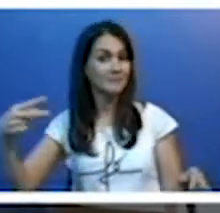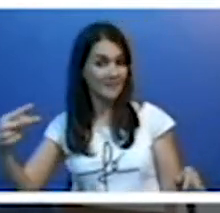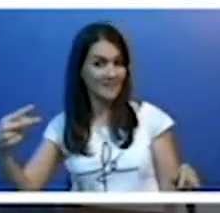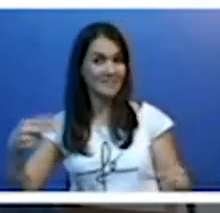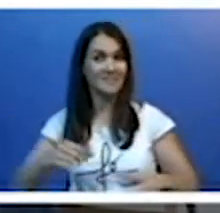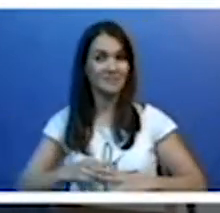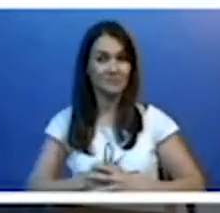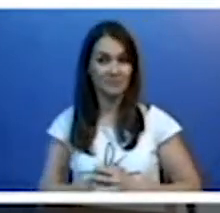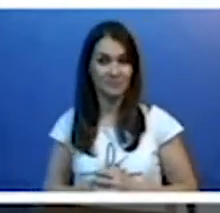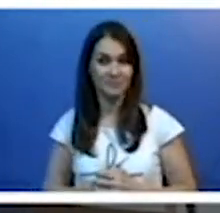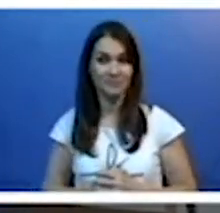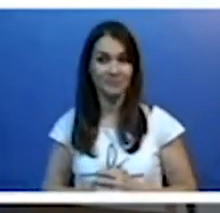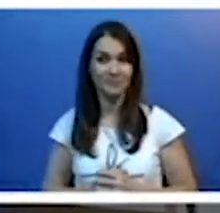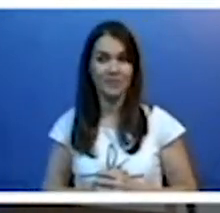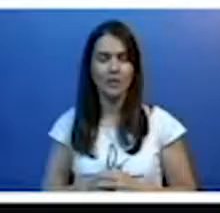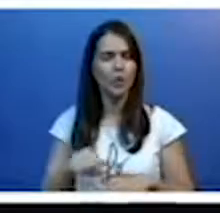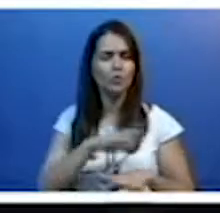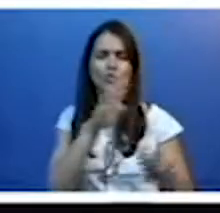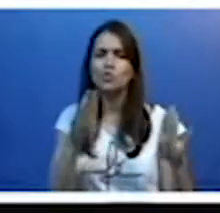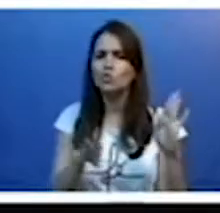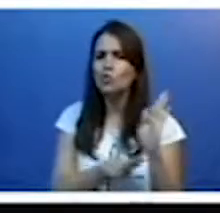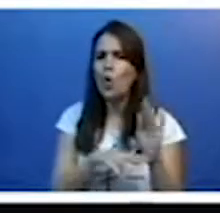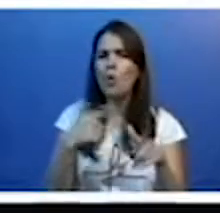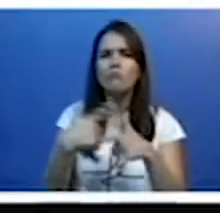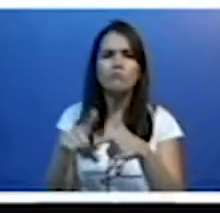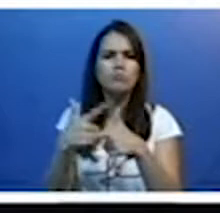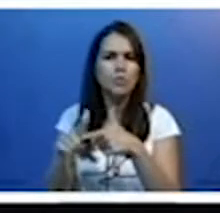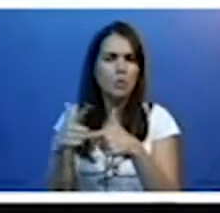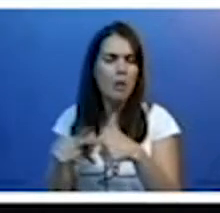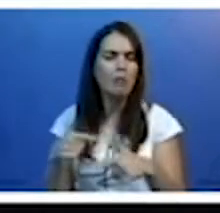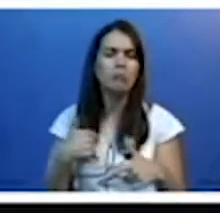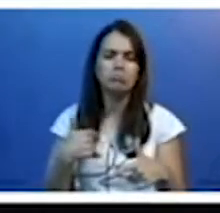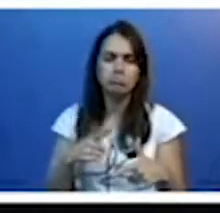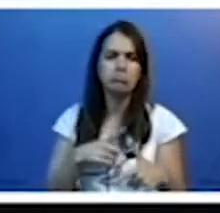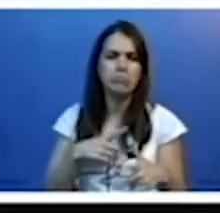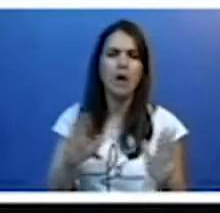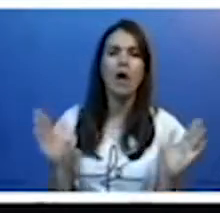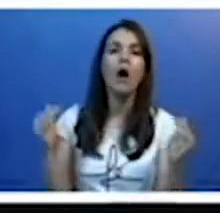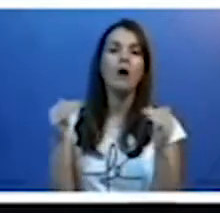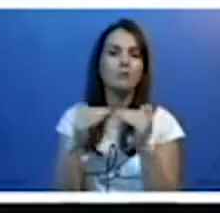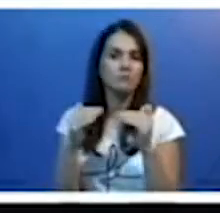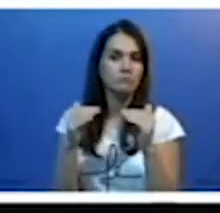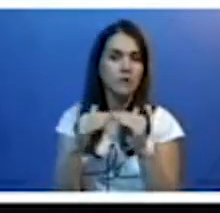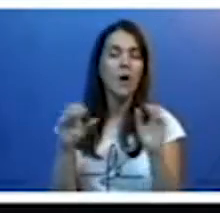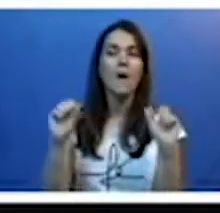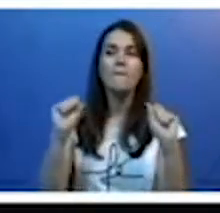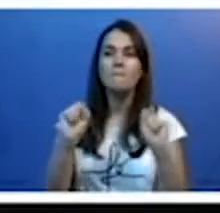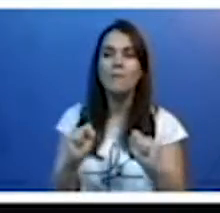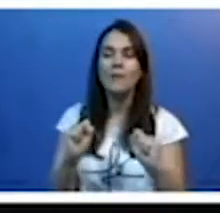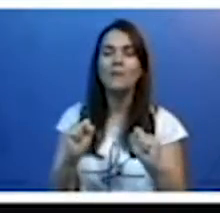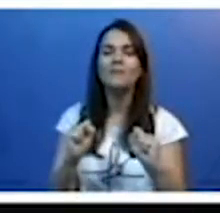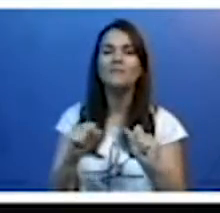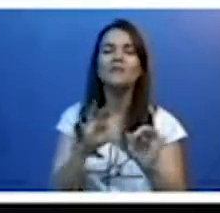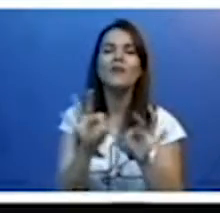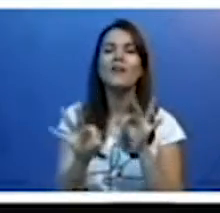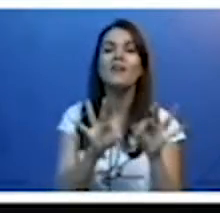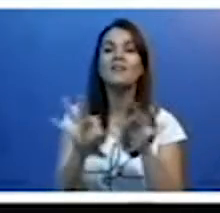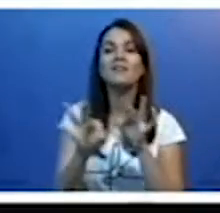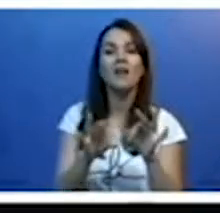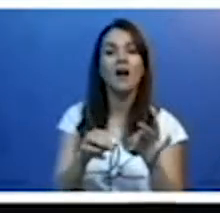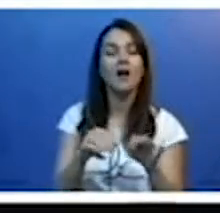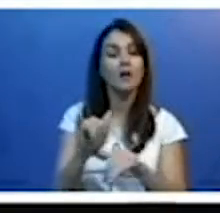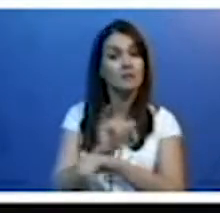Tá. Todos os problemas que envolvem proporcionalidade podem ser resolvidos por essa